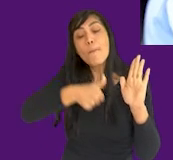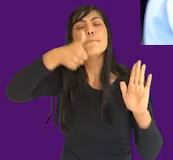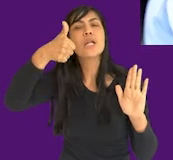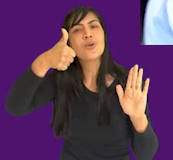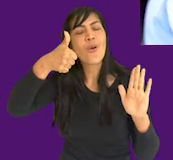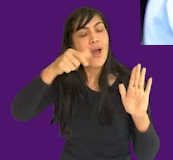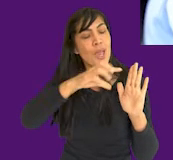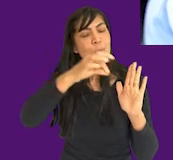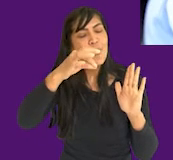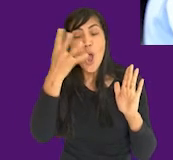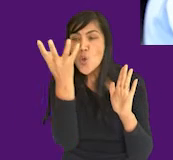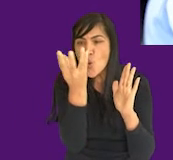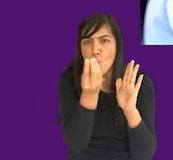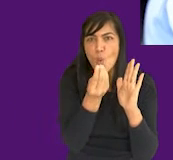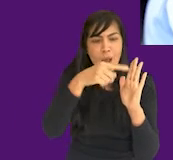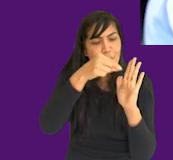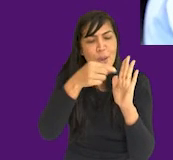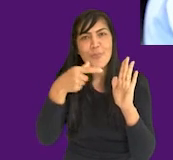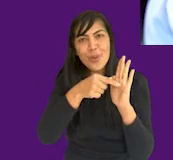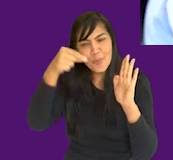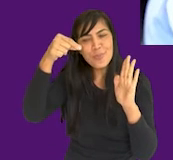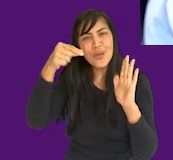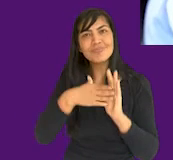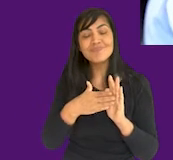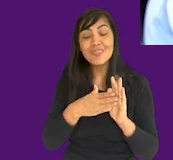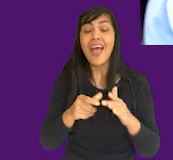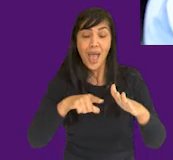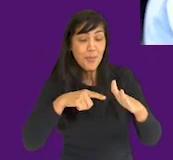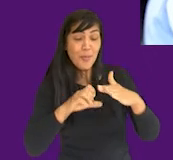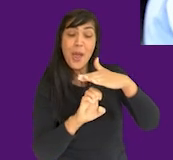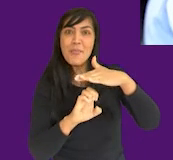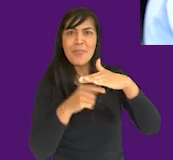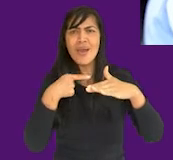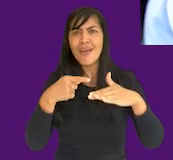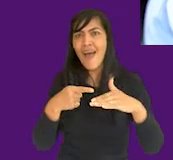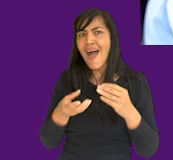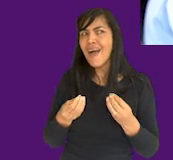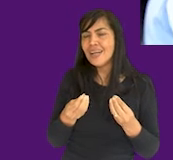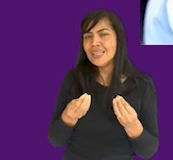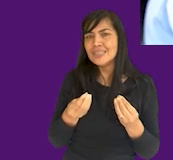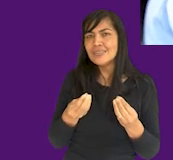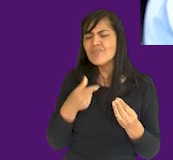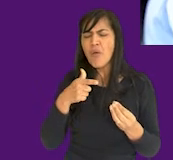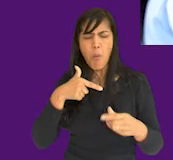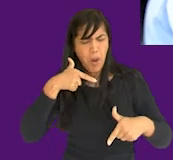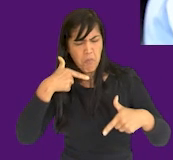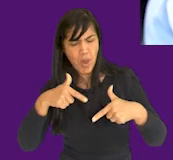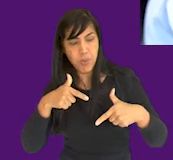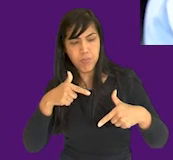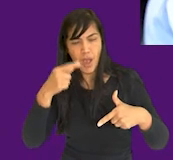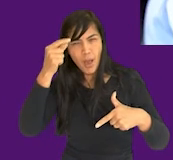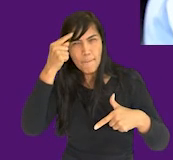dos melhores pontos e vamos refinar essa seleção as empresas não vão